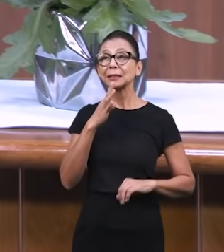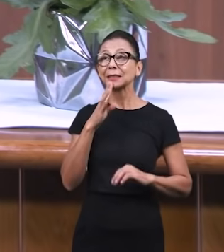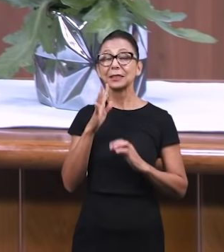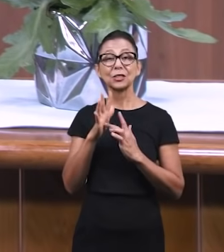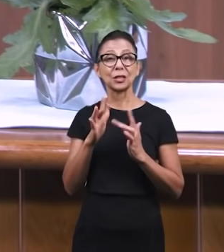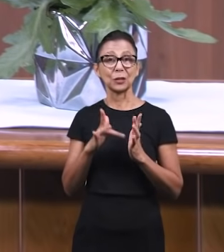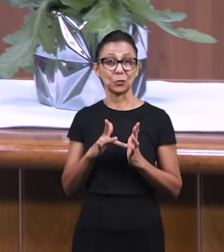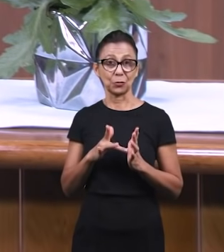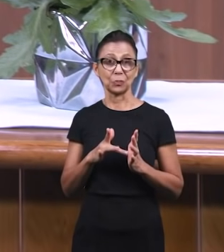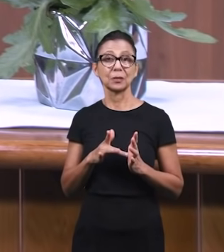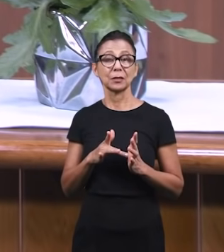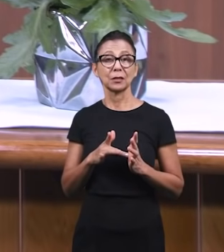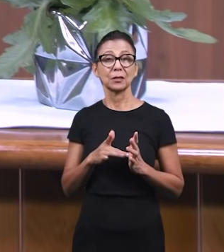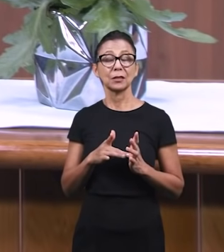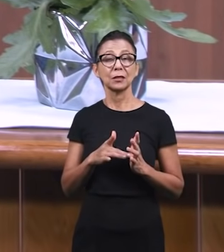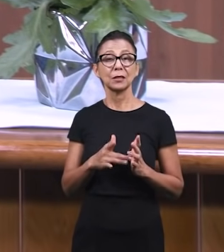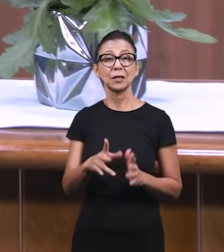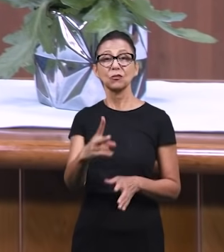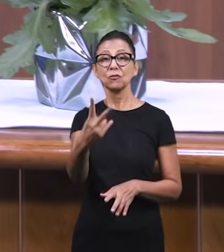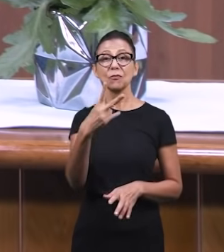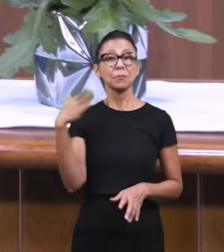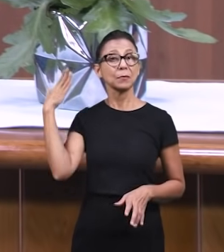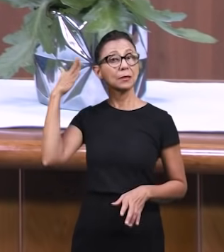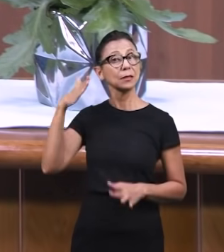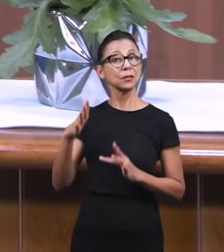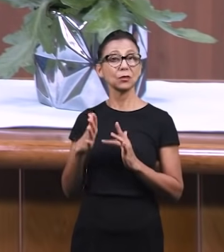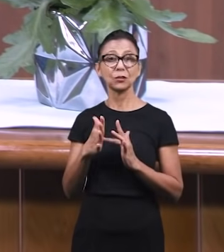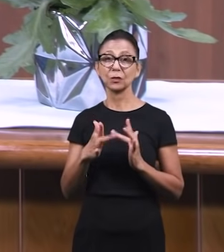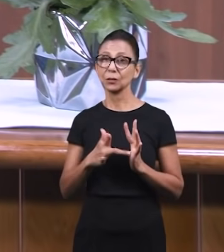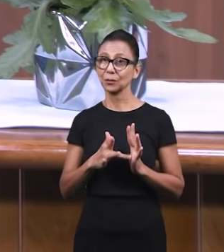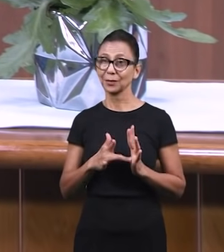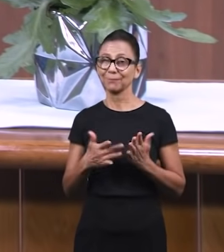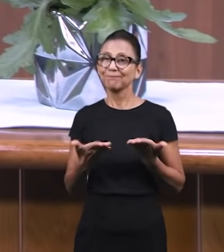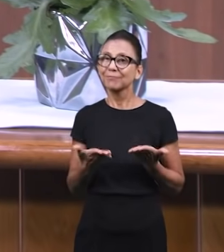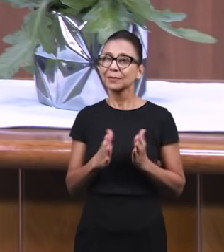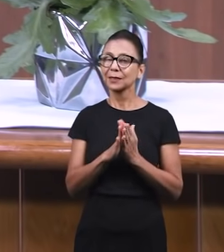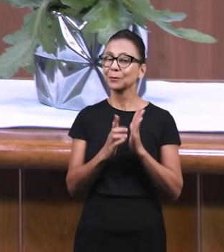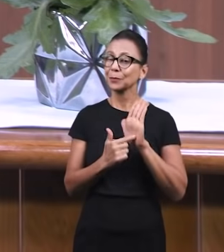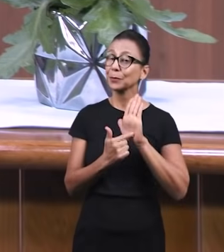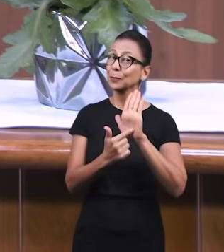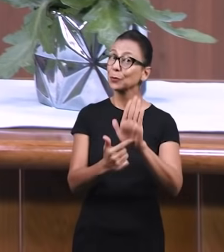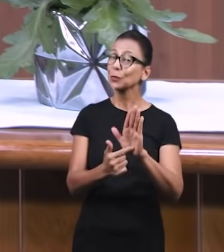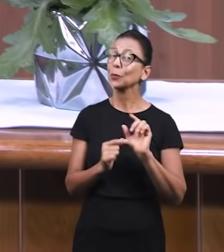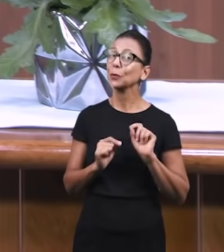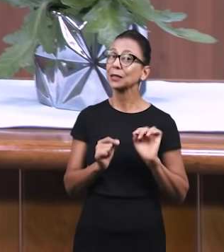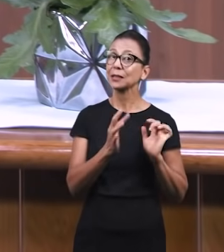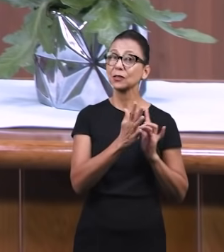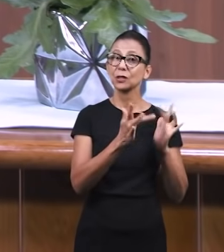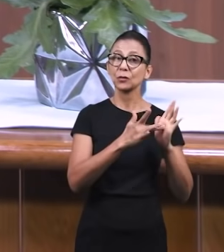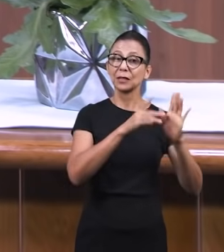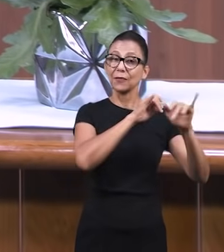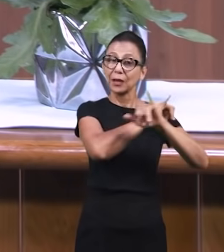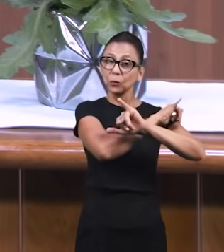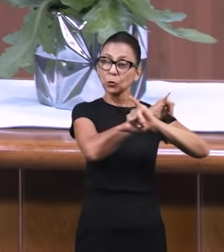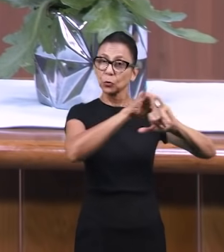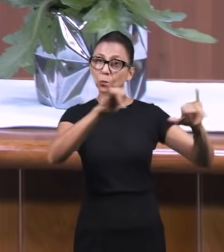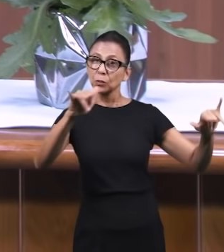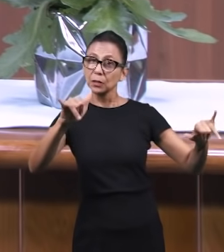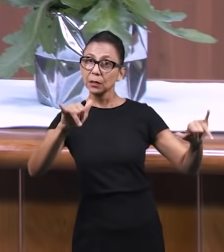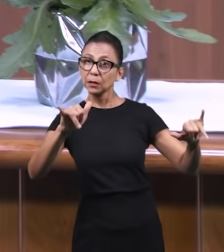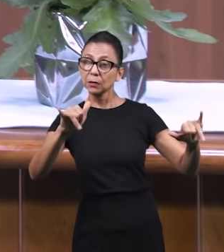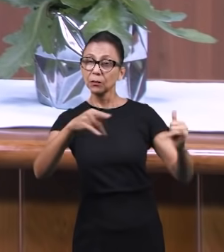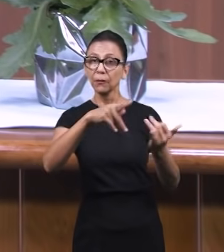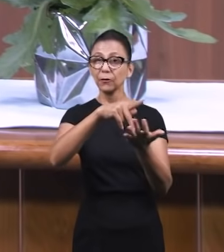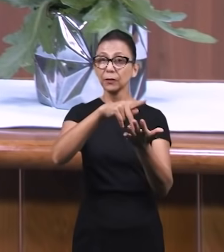sua palavra. Porque a palavra diz assim, que Jesus estava lhes anunciando a palavra. Jesus estava